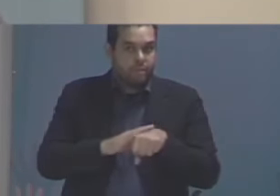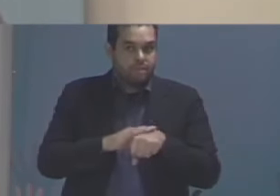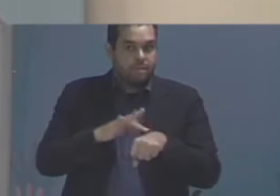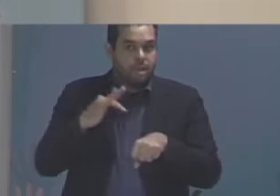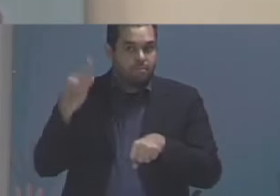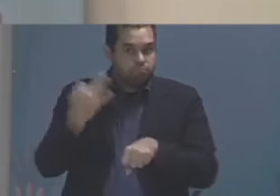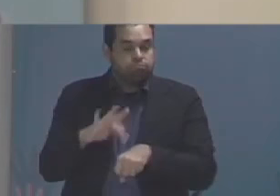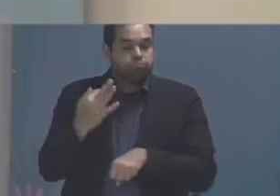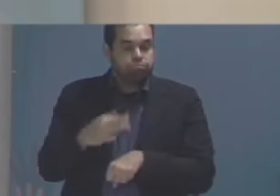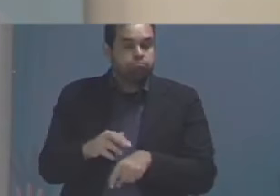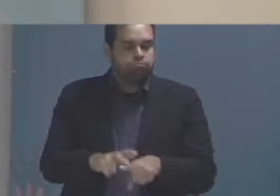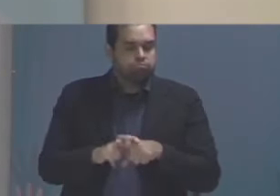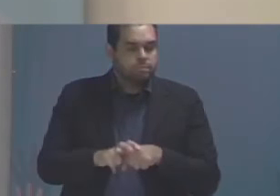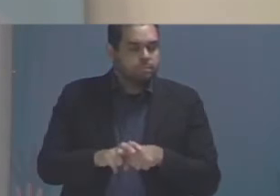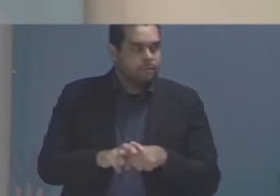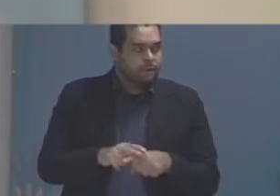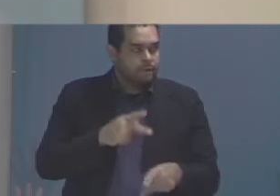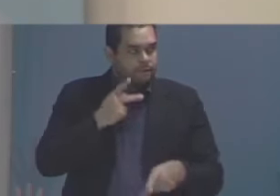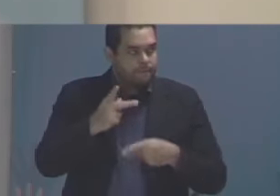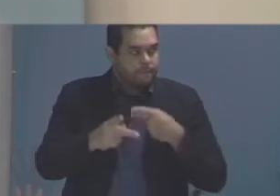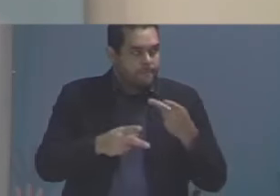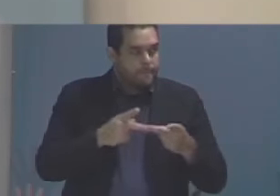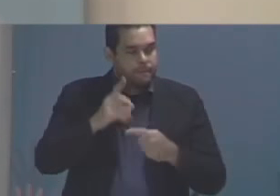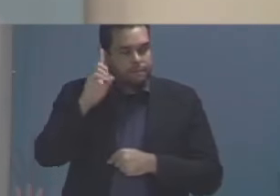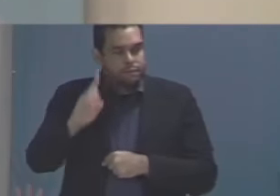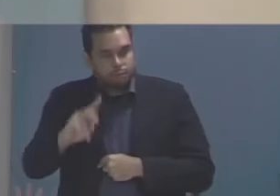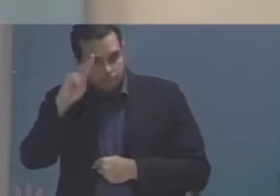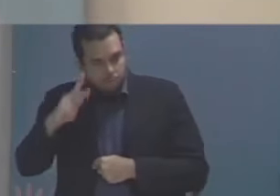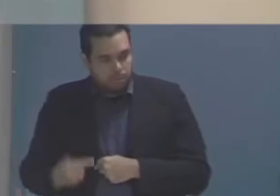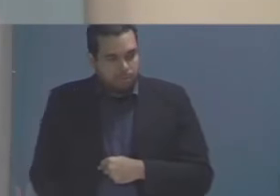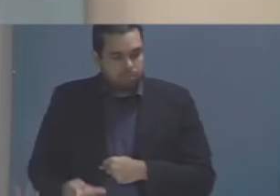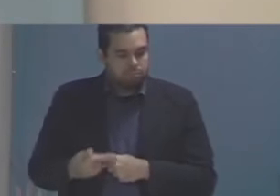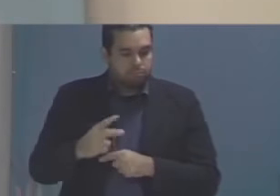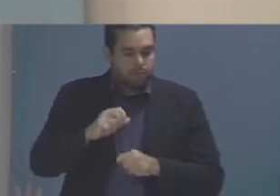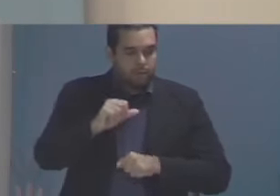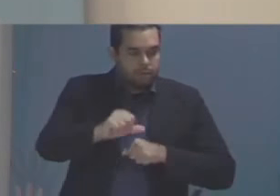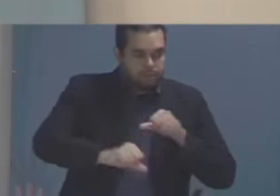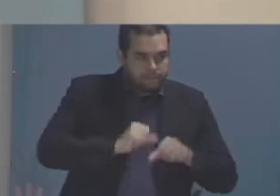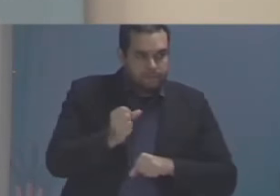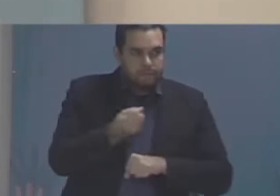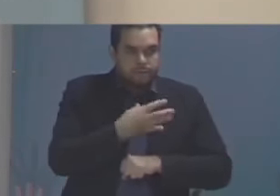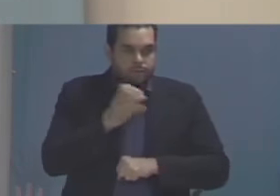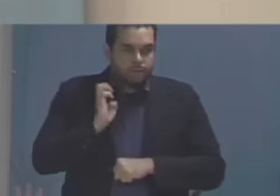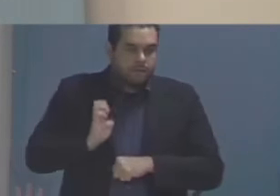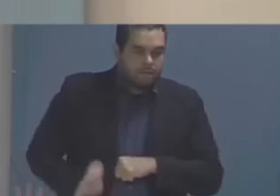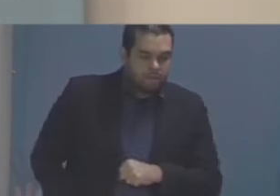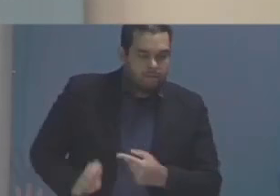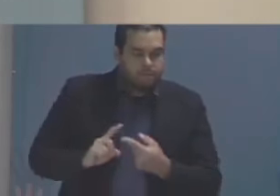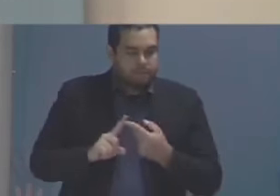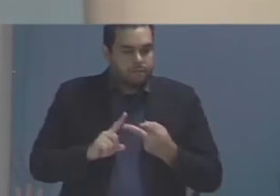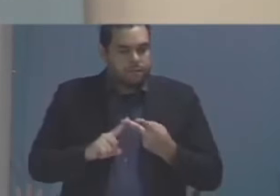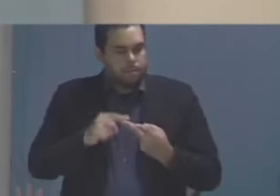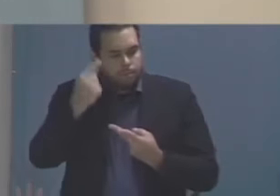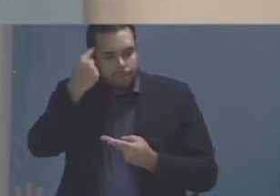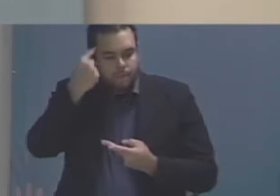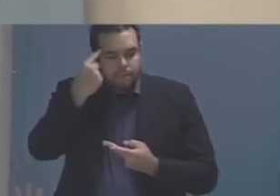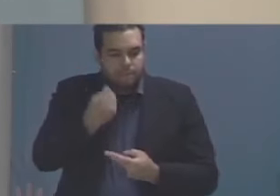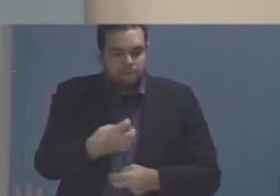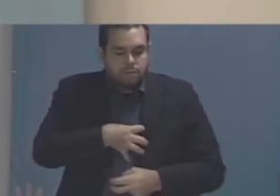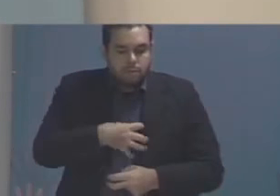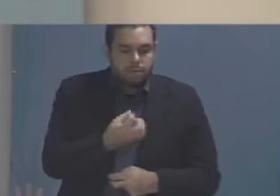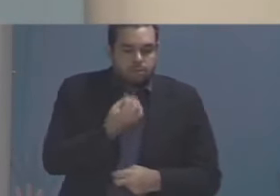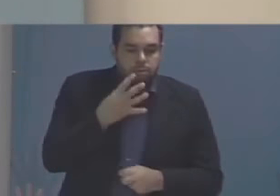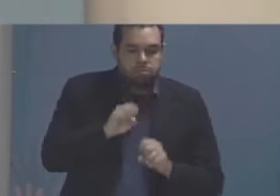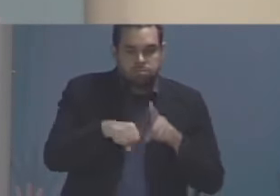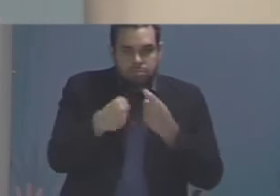bater. Quando eu falo sobre direitos humanos, quando a renovação fala sobre ética, quando a renovação parte do pressuposto do bem-estar social e